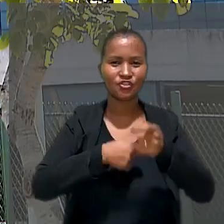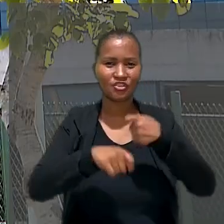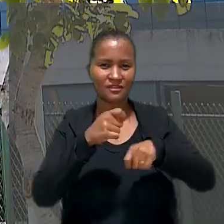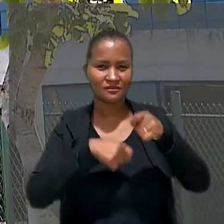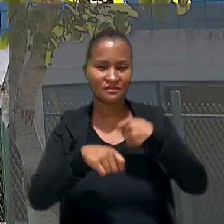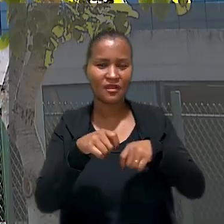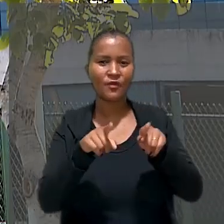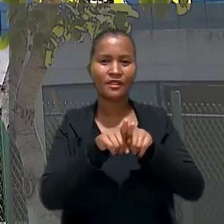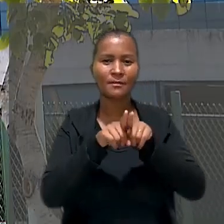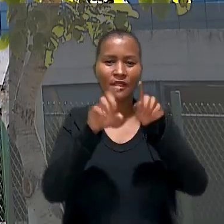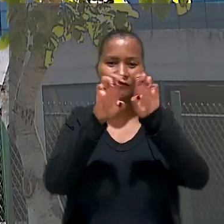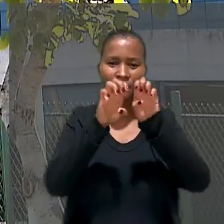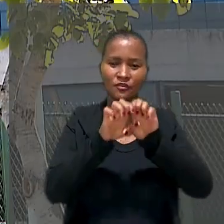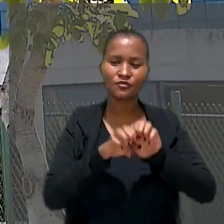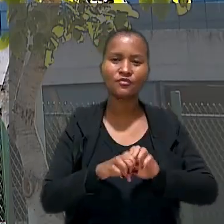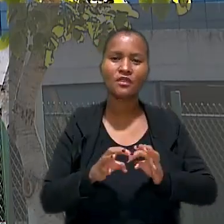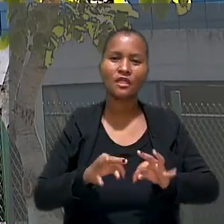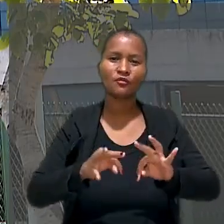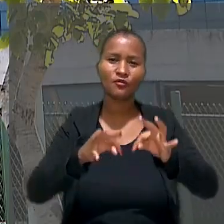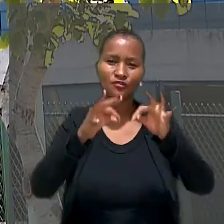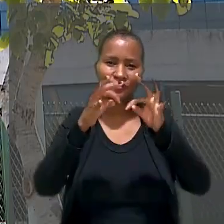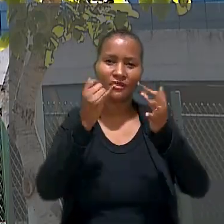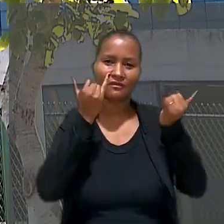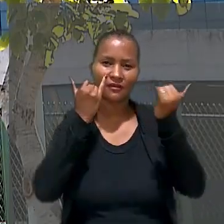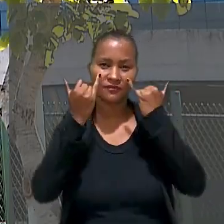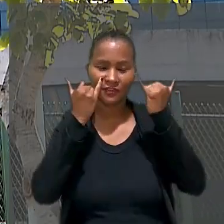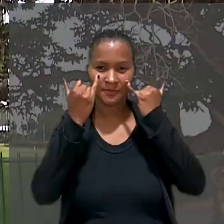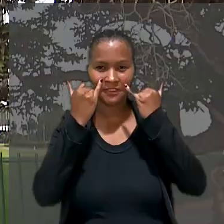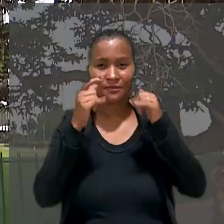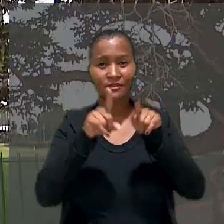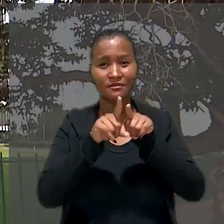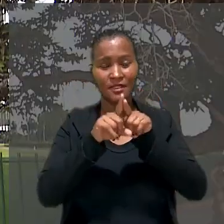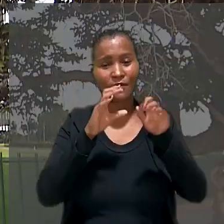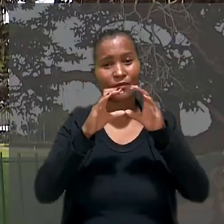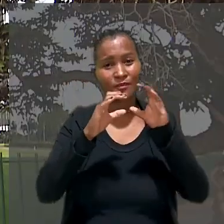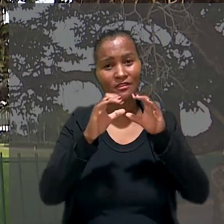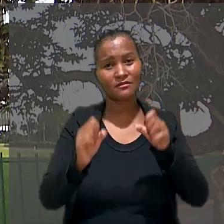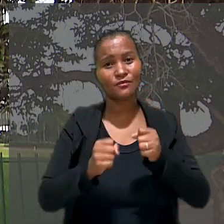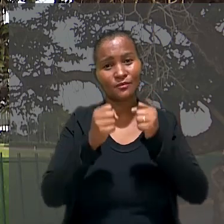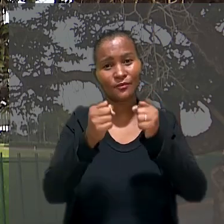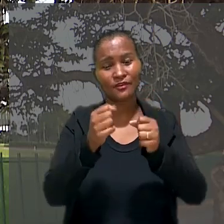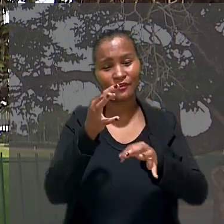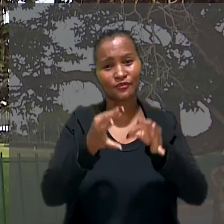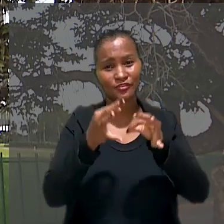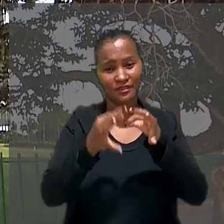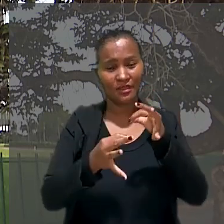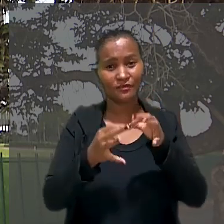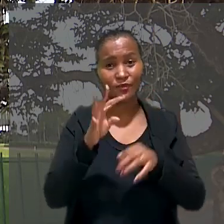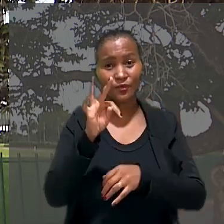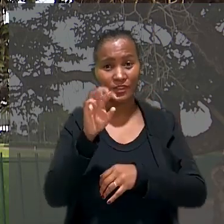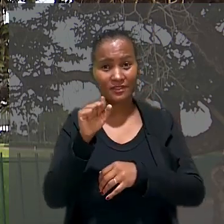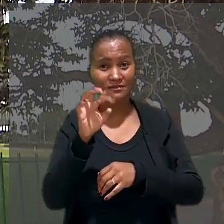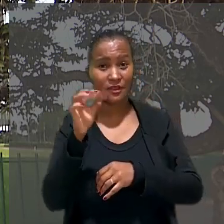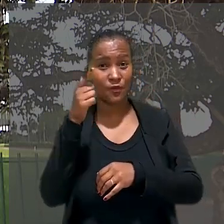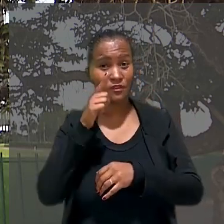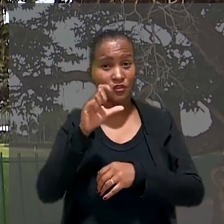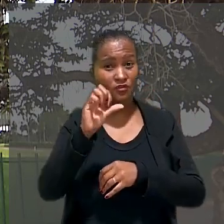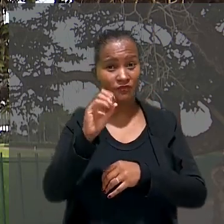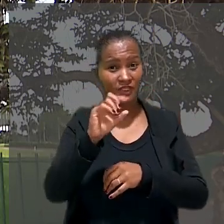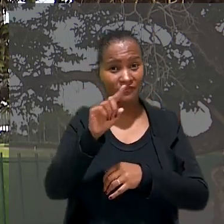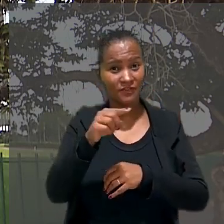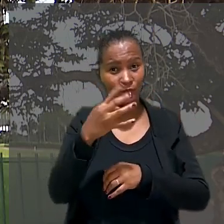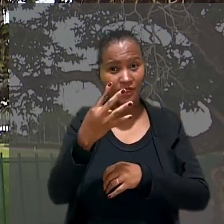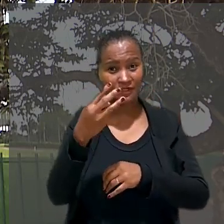Governança, Gestão e Infraestrutura de Tecnologia da Informação e Comunicação do Poder Judiciário. O TST atingiu